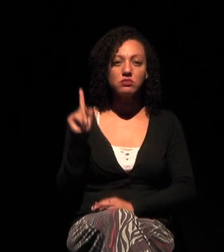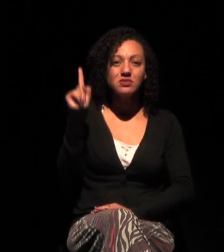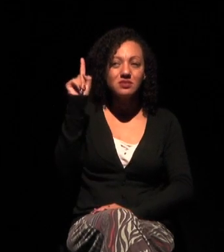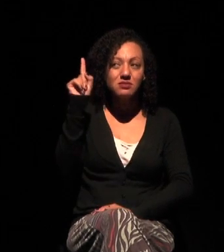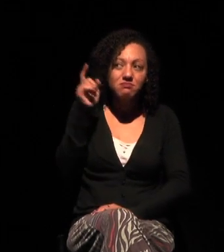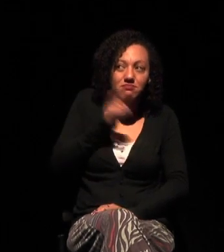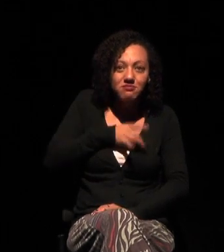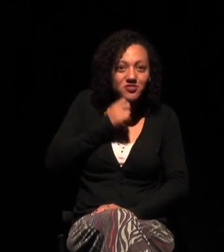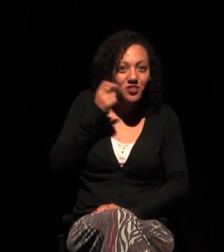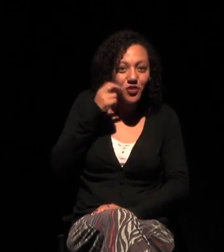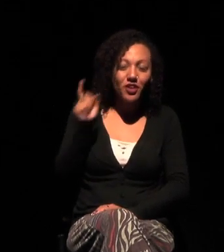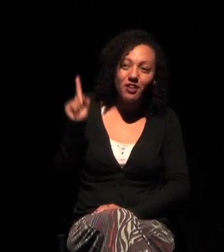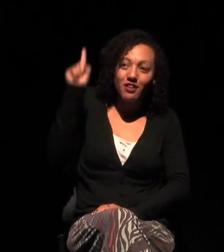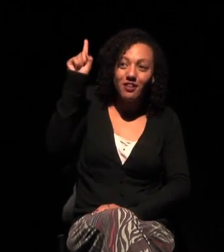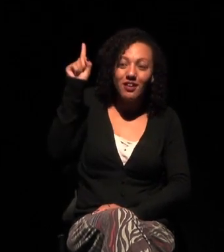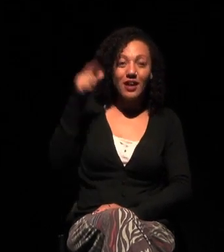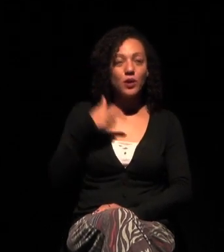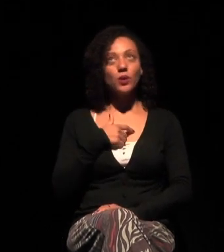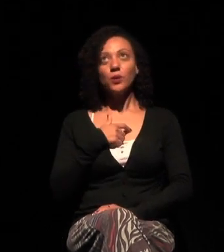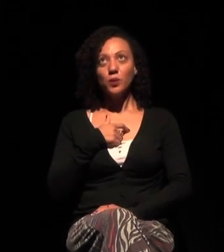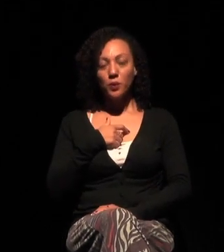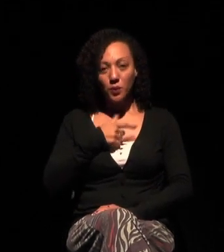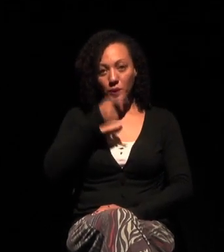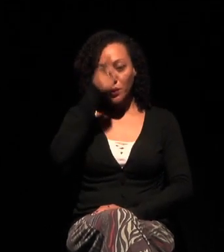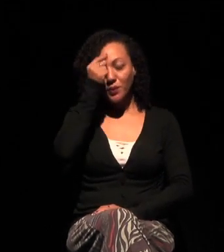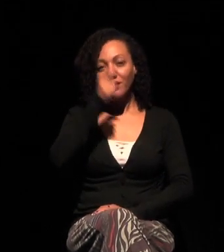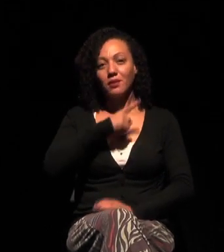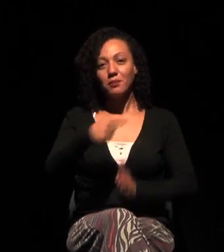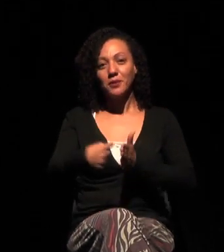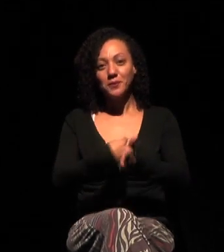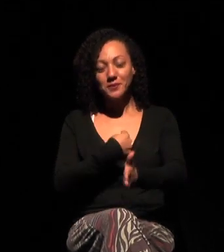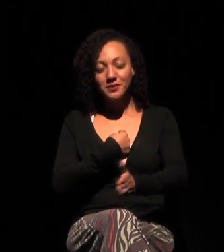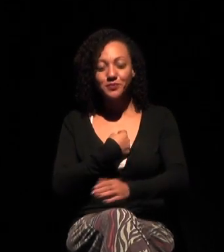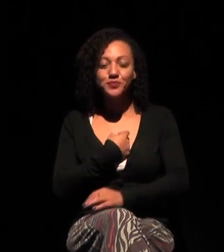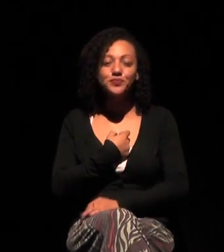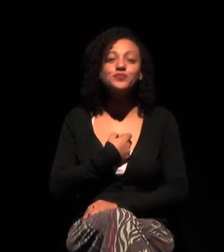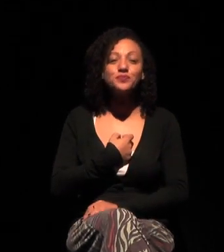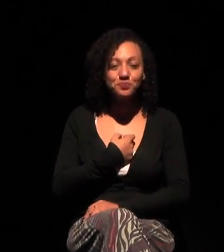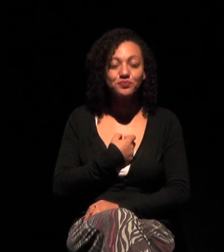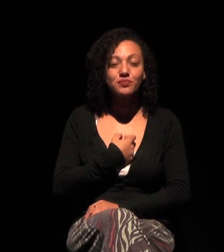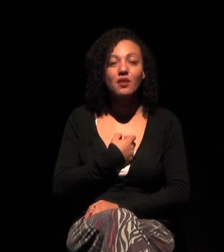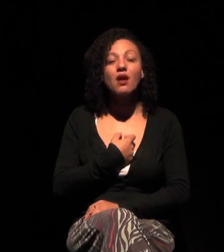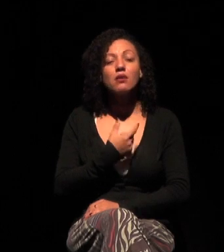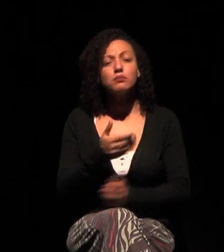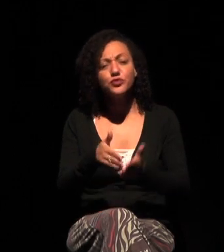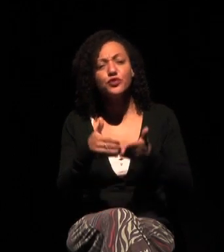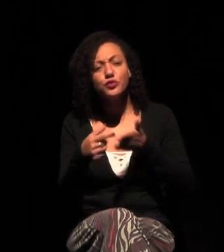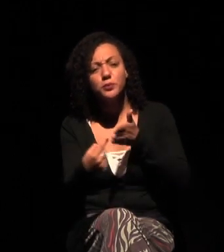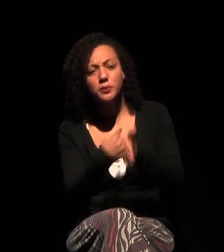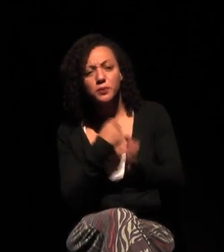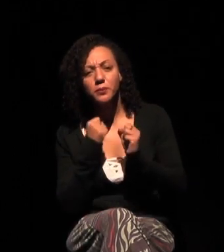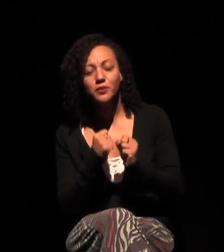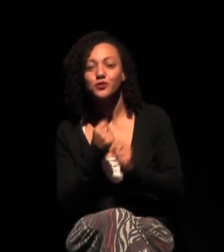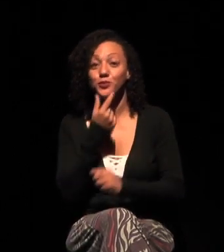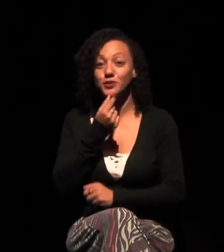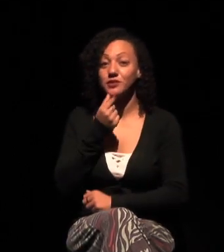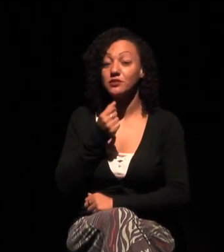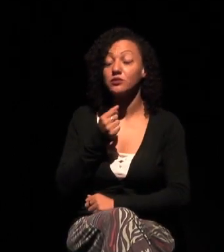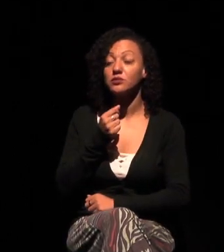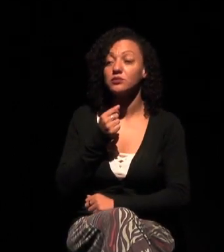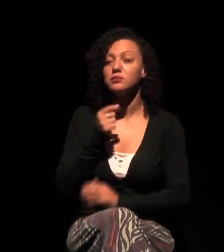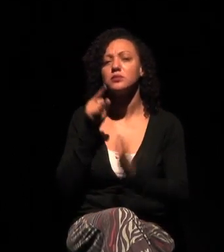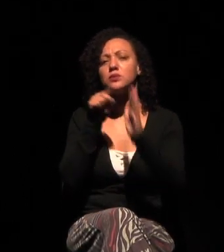medo sim do nosso total vuvuzela pergunta aí eu fui a uma pergunta por favor faça perguntei falou